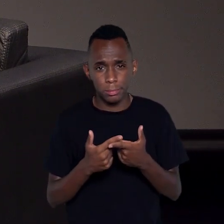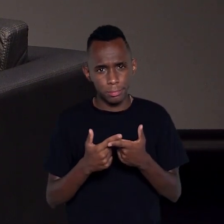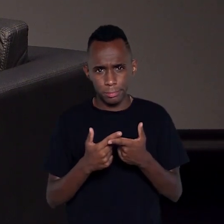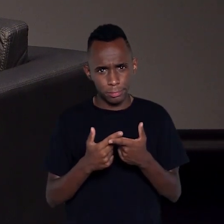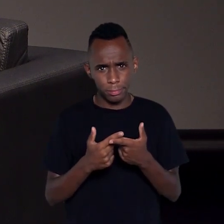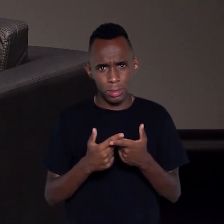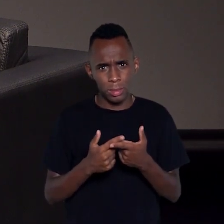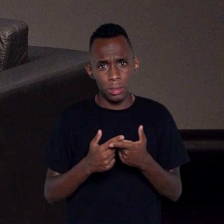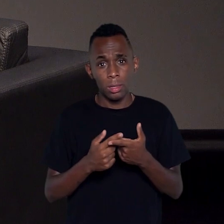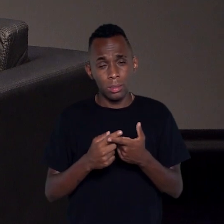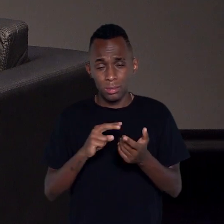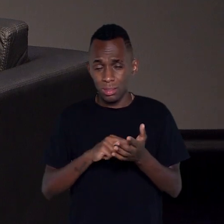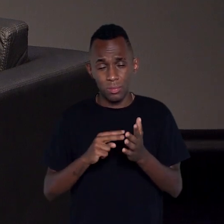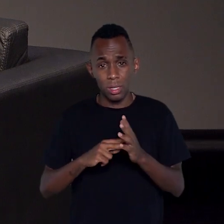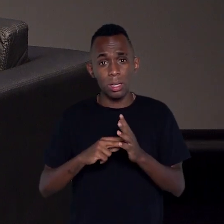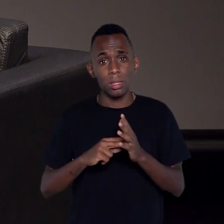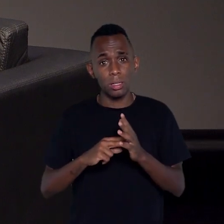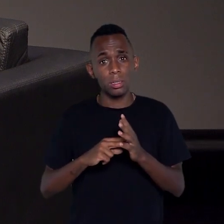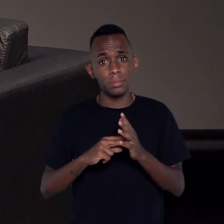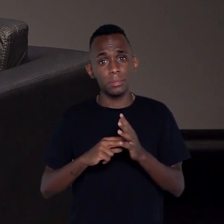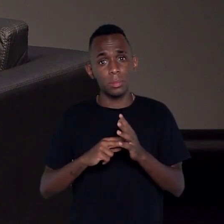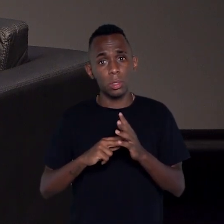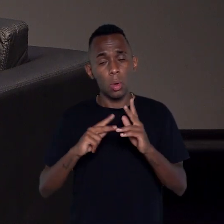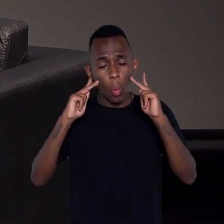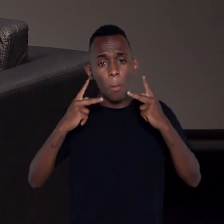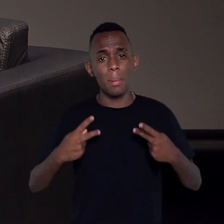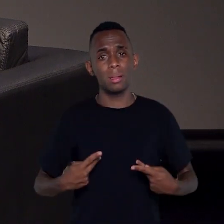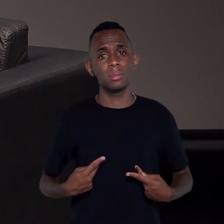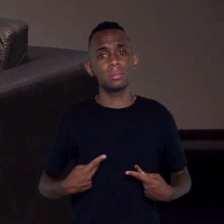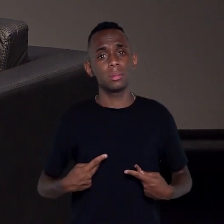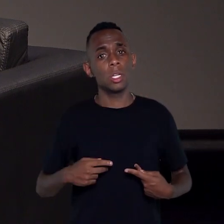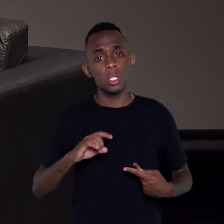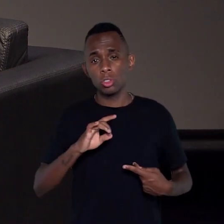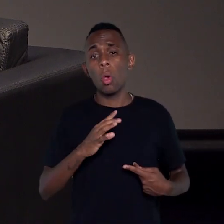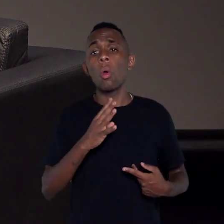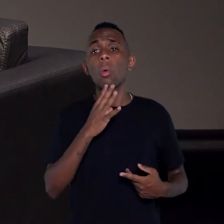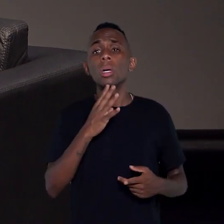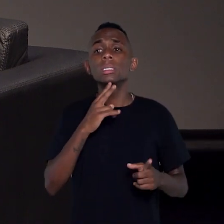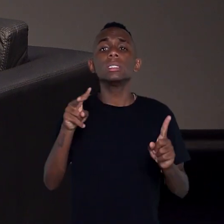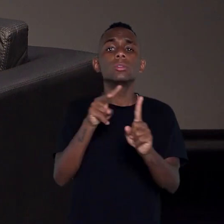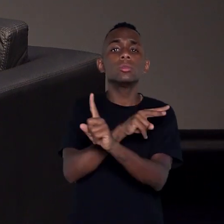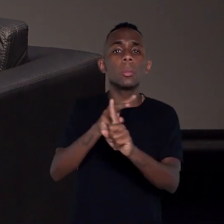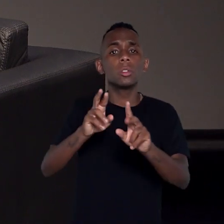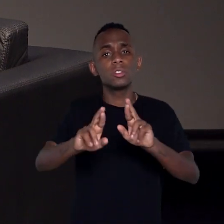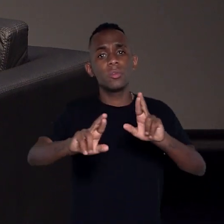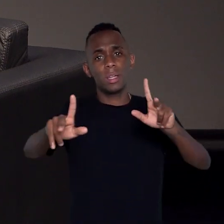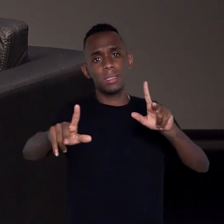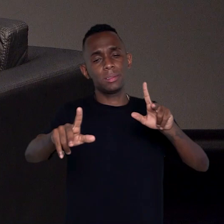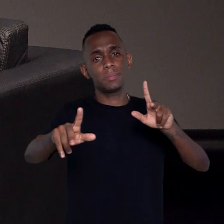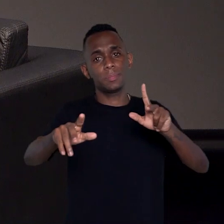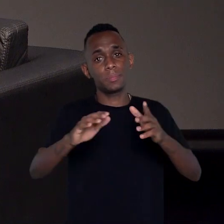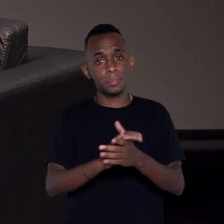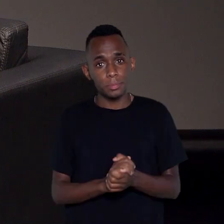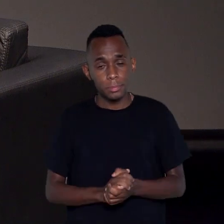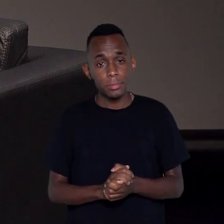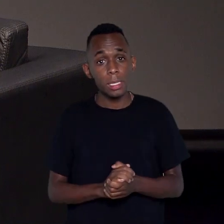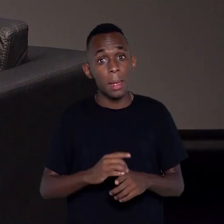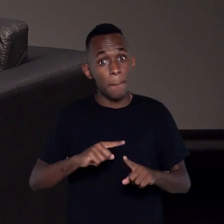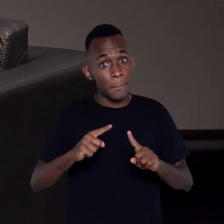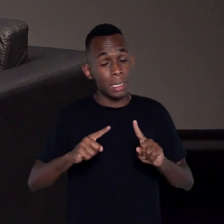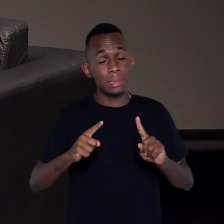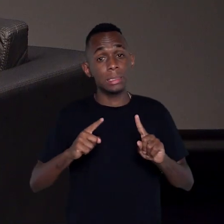de desumano em se diferenciar dessa forma, apenas reconhecer a diferença do outro. O